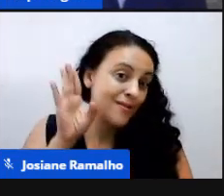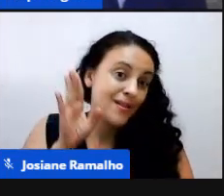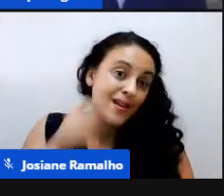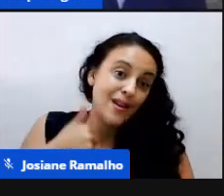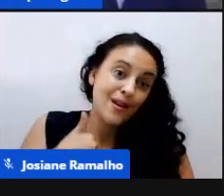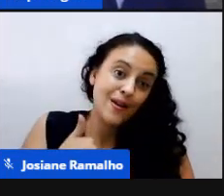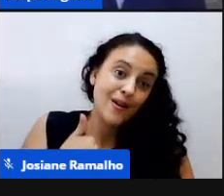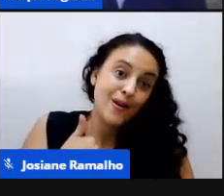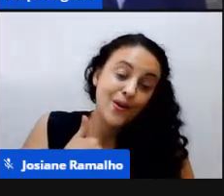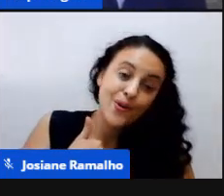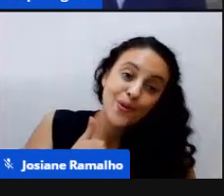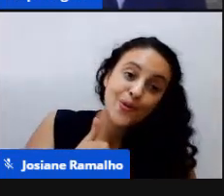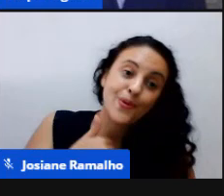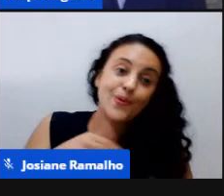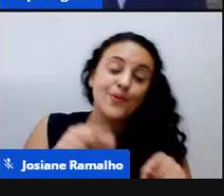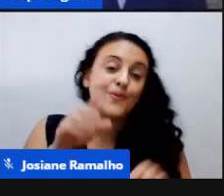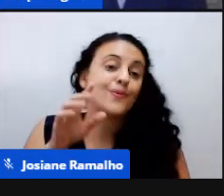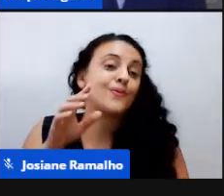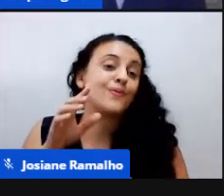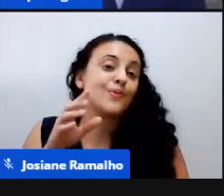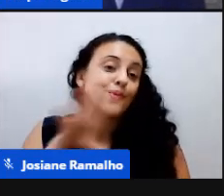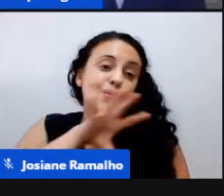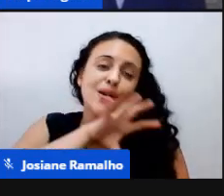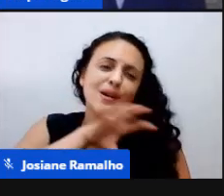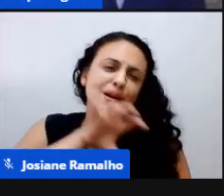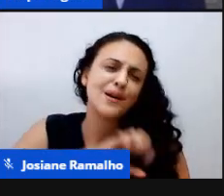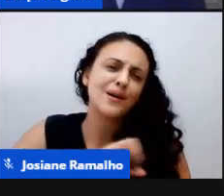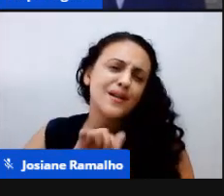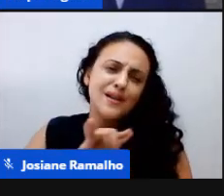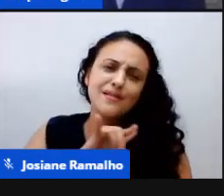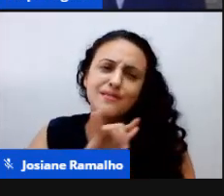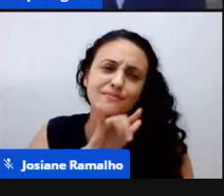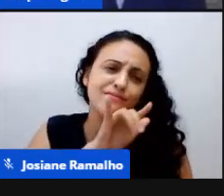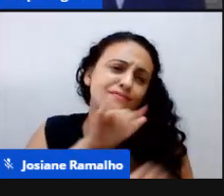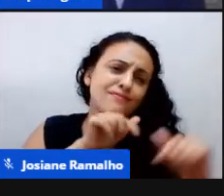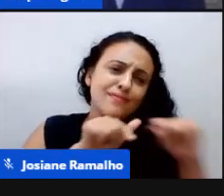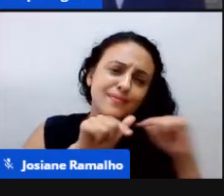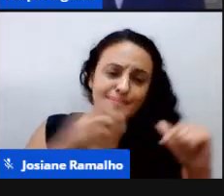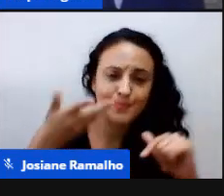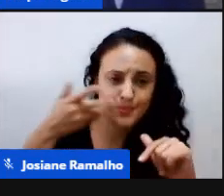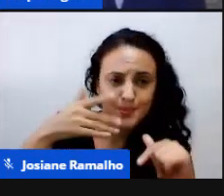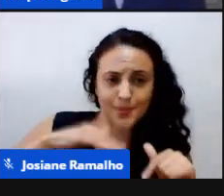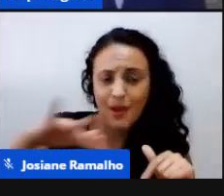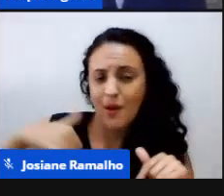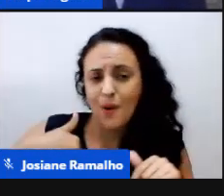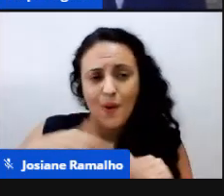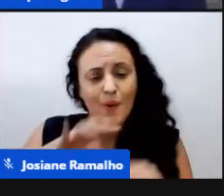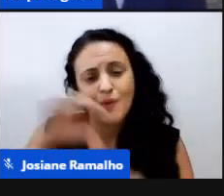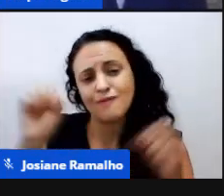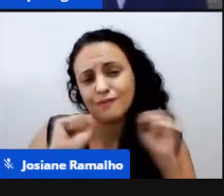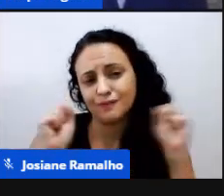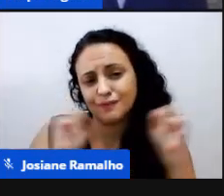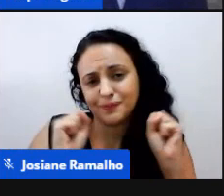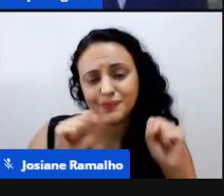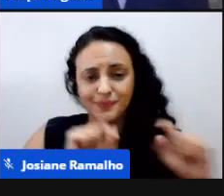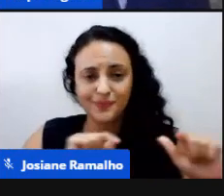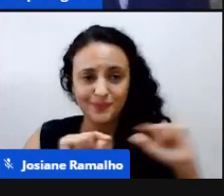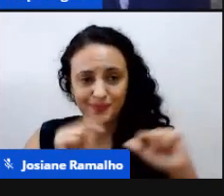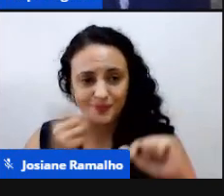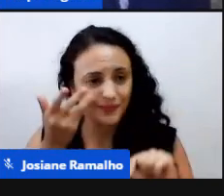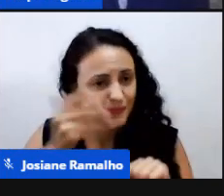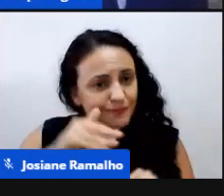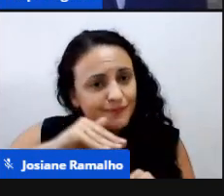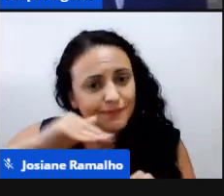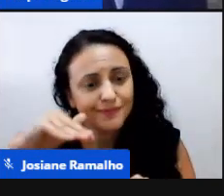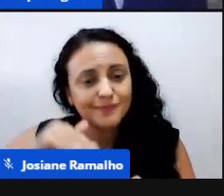Felipe também, que é tão legal trabalhar com os pequenos, né, Felipe? Exato, Eu sempre exatamente. adorei trabalhar com os pequenos. Eu também, eu